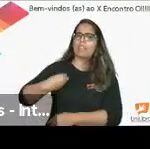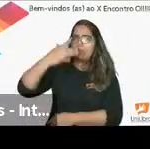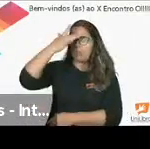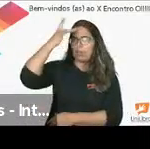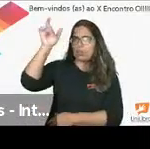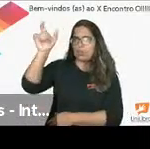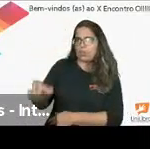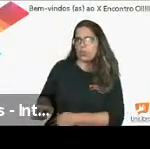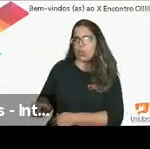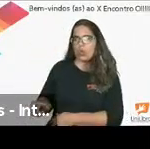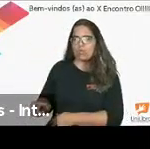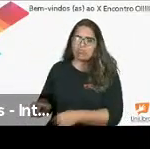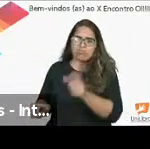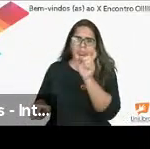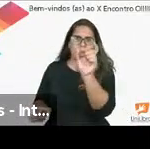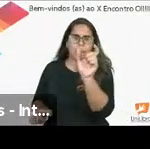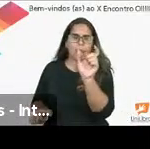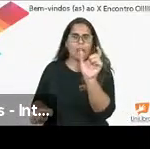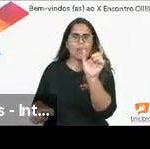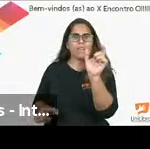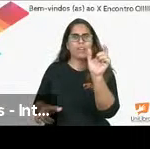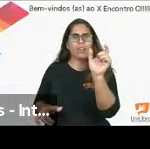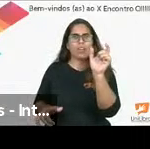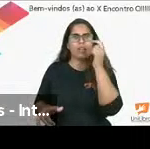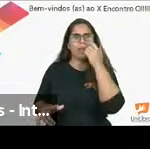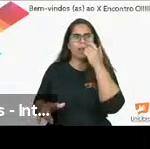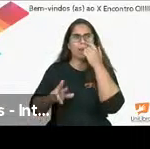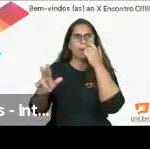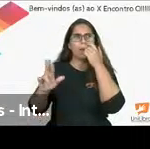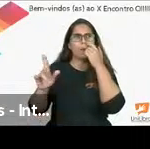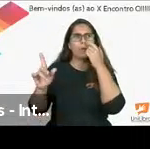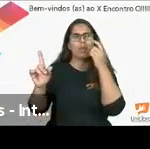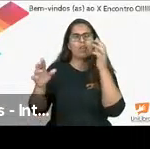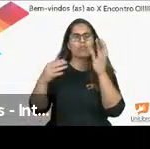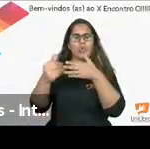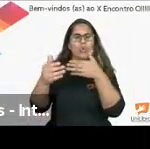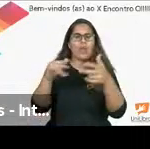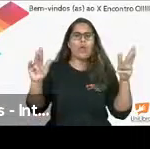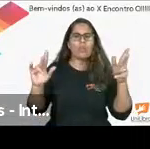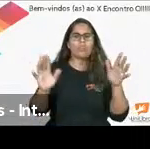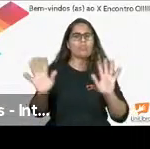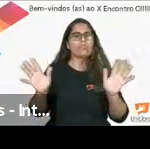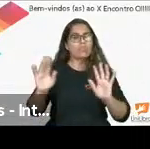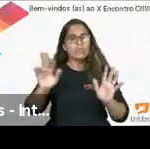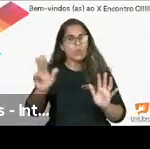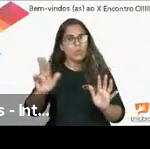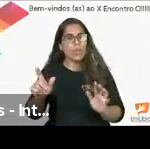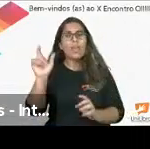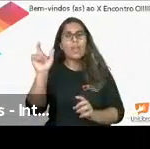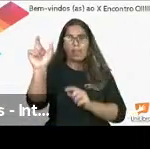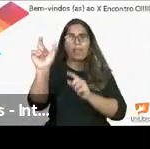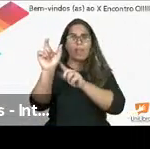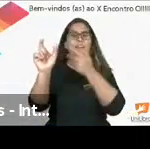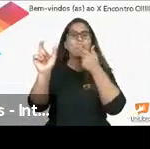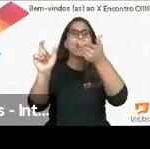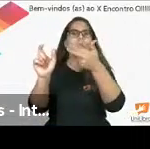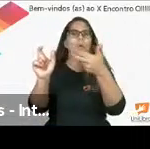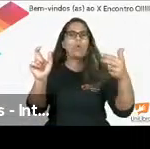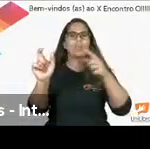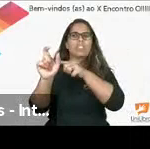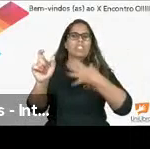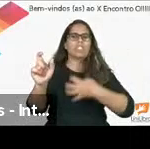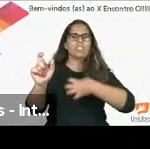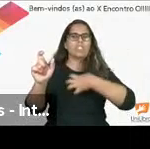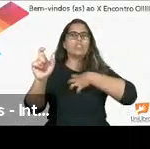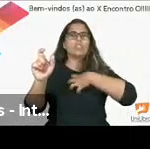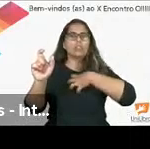dizer, uma palavra não é um traço semiótico qualquer, uma palavra é uma locução, ela diz alguma coisa por